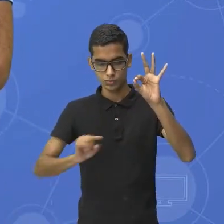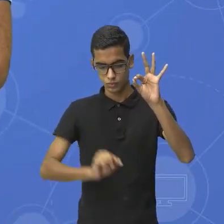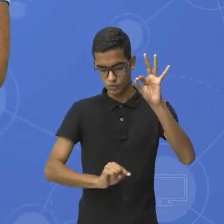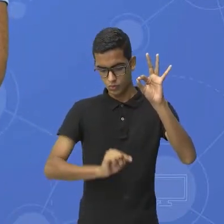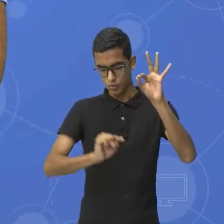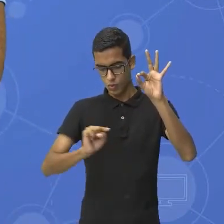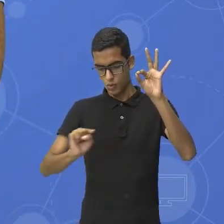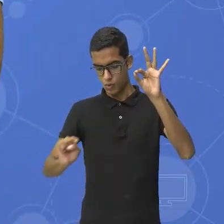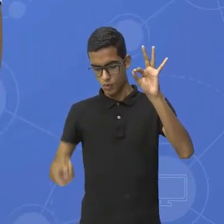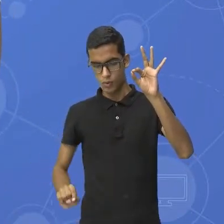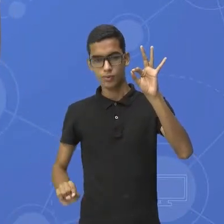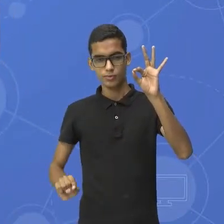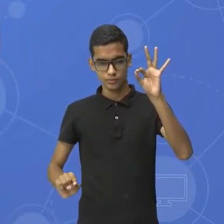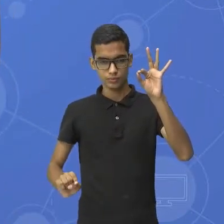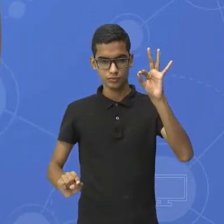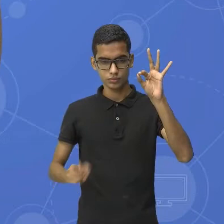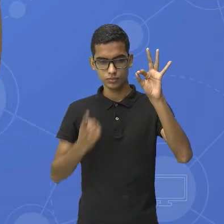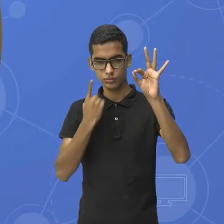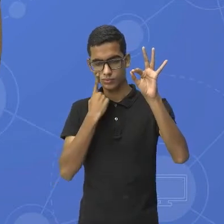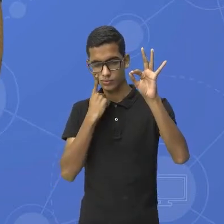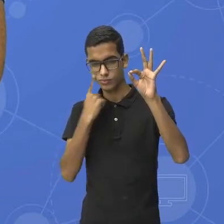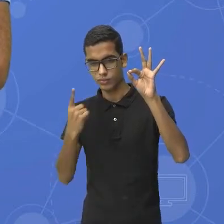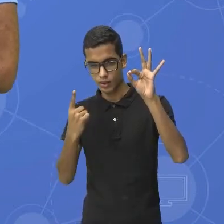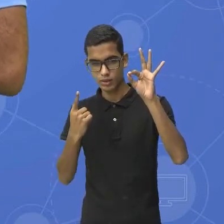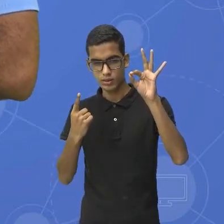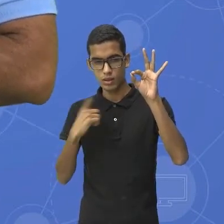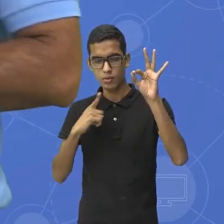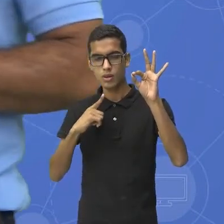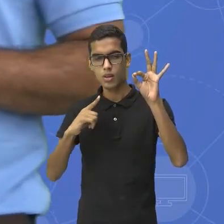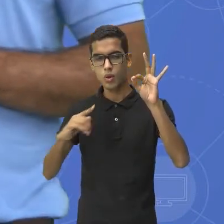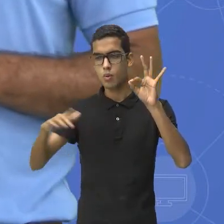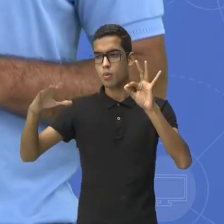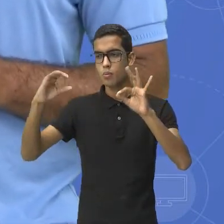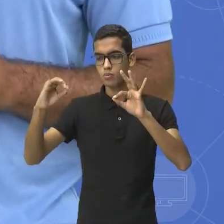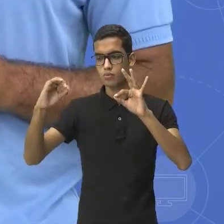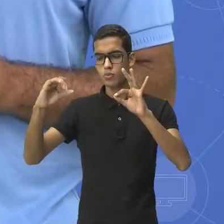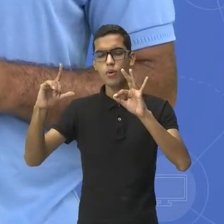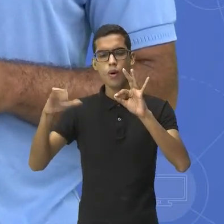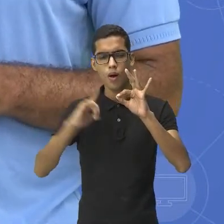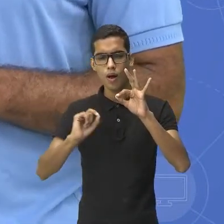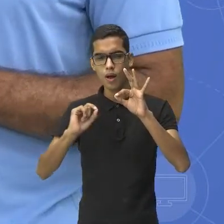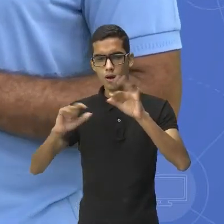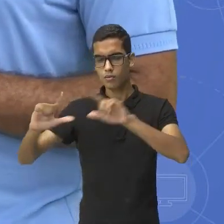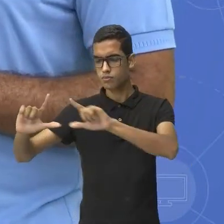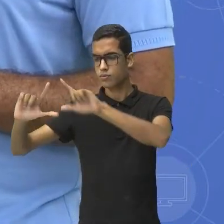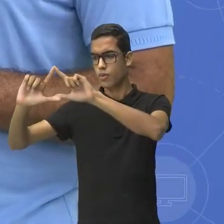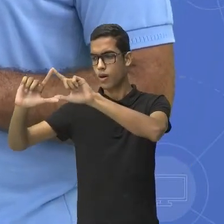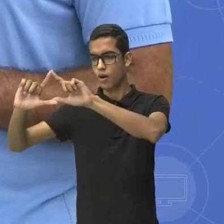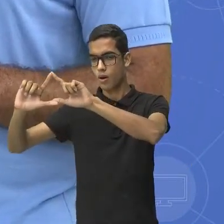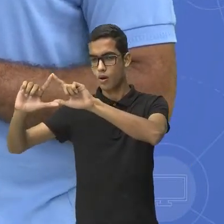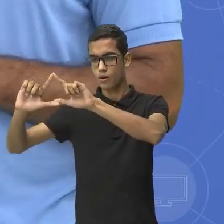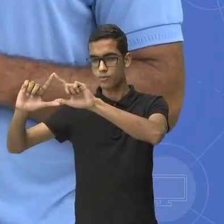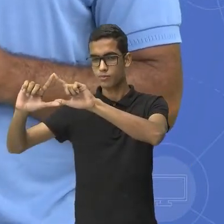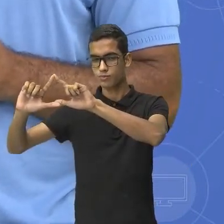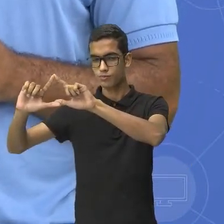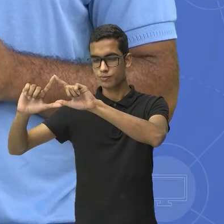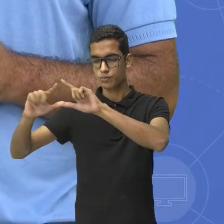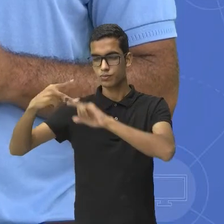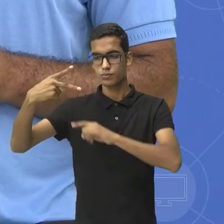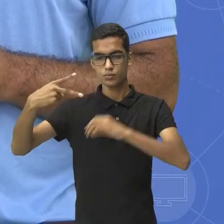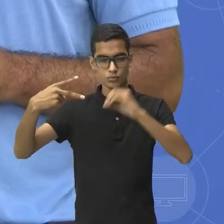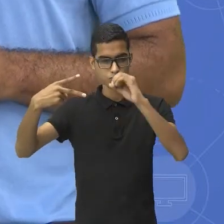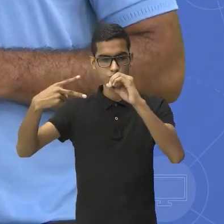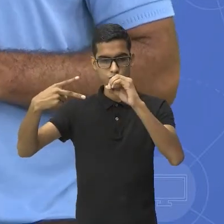deu menor do que 0, percebam que ele nem interceptou o eixo x, tá? A parábola nem interceptou o eixo